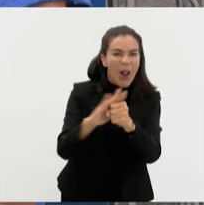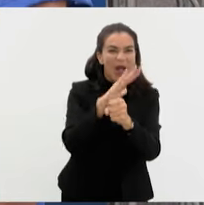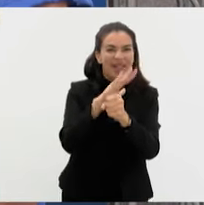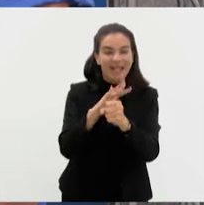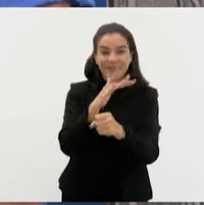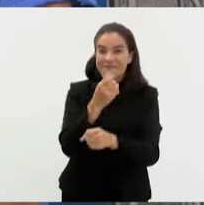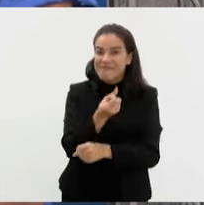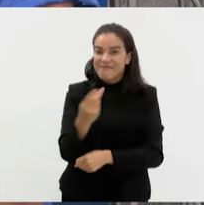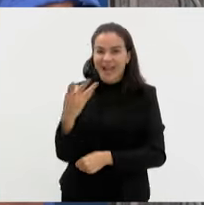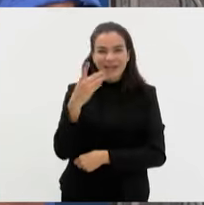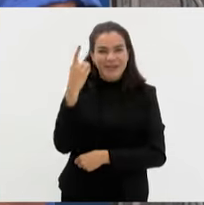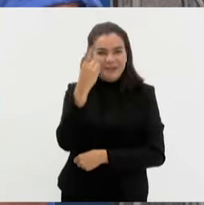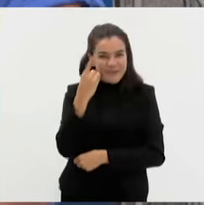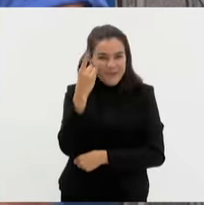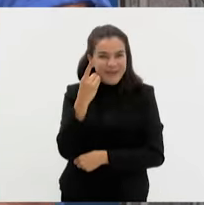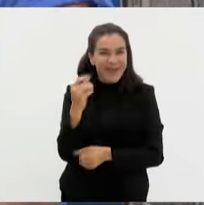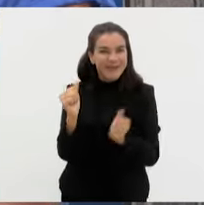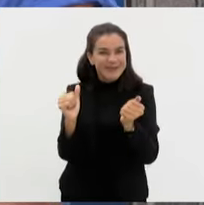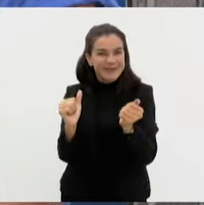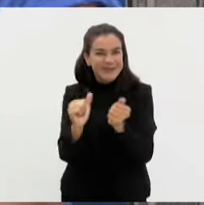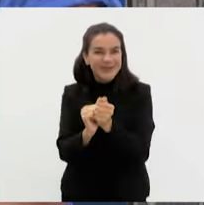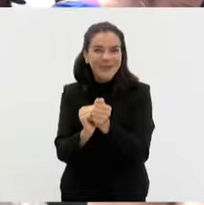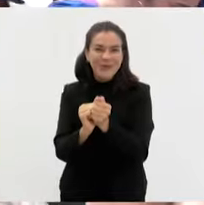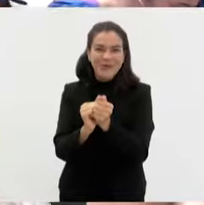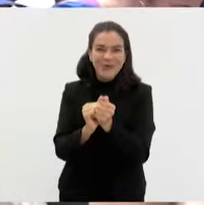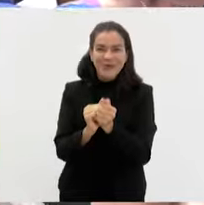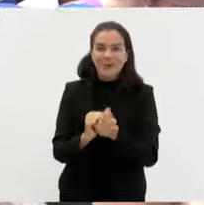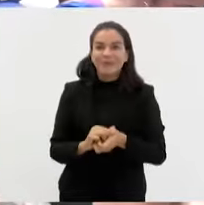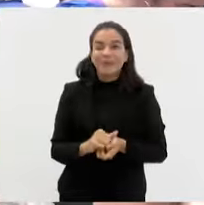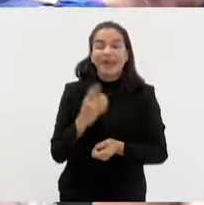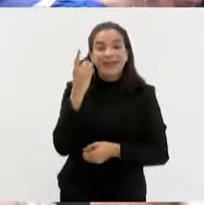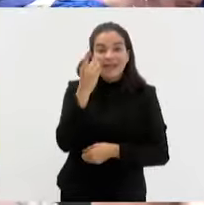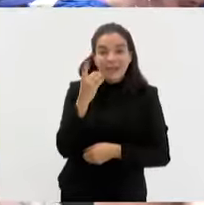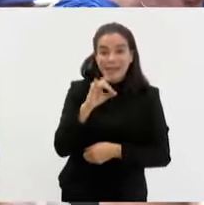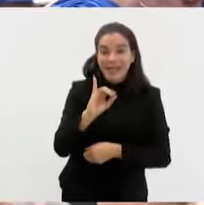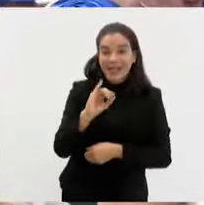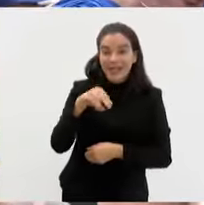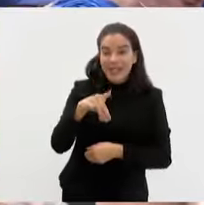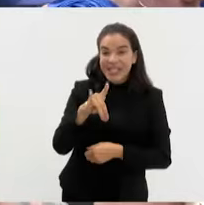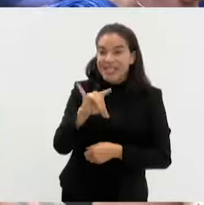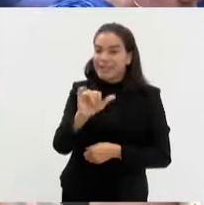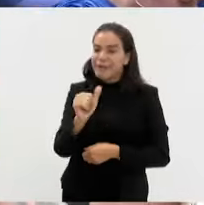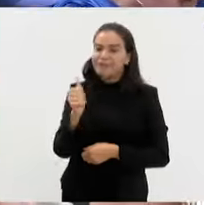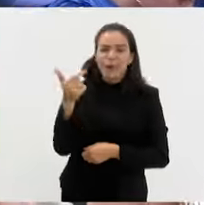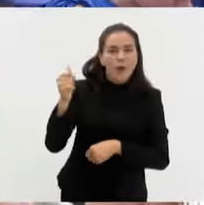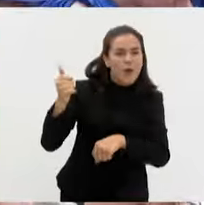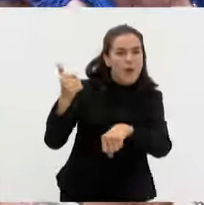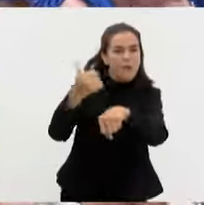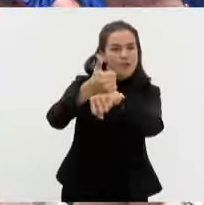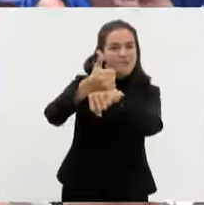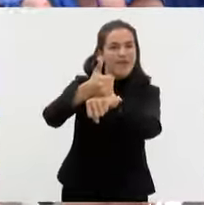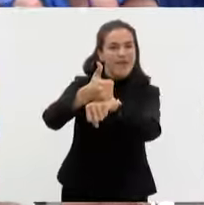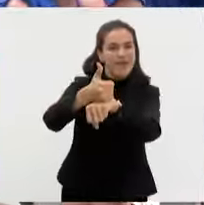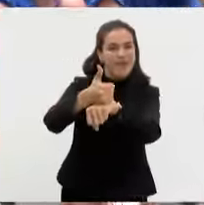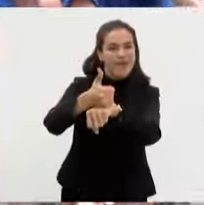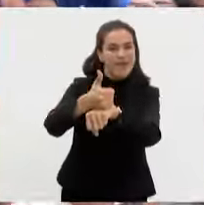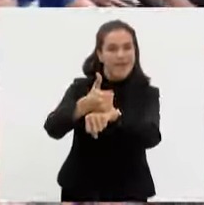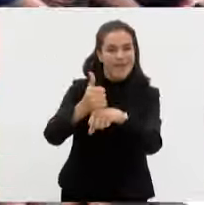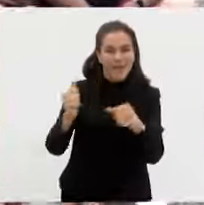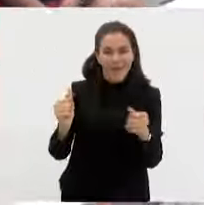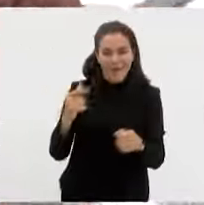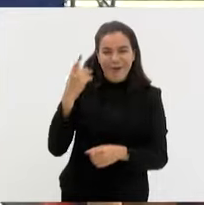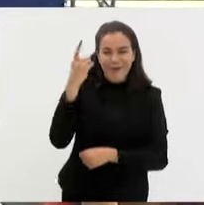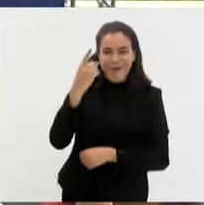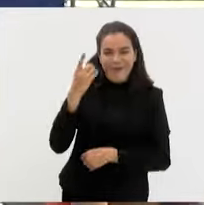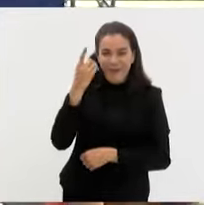Vários deputados, vários parlamentares fazendo parte desse momento. E a deputada Índia Armelau conquistou o primeiro lugar entre os